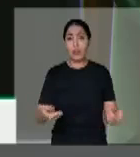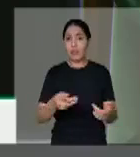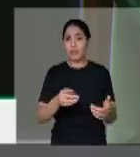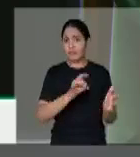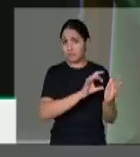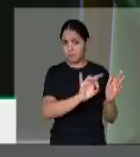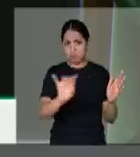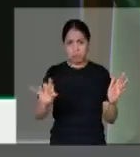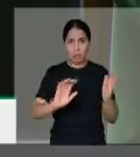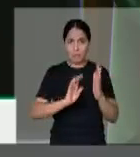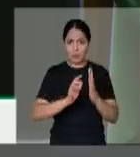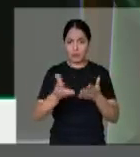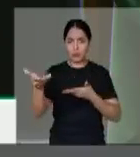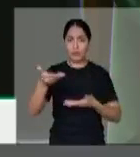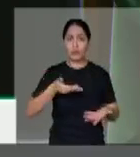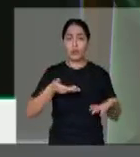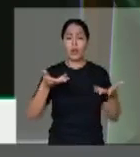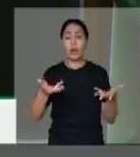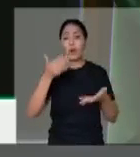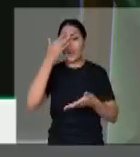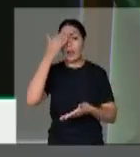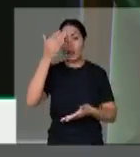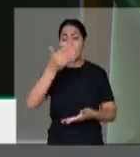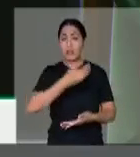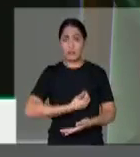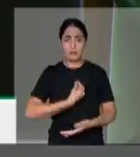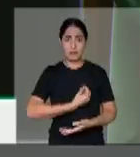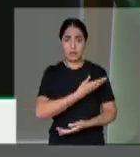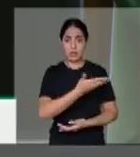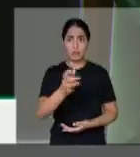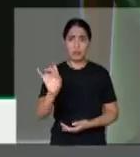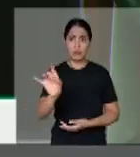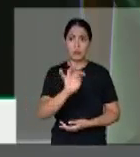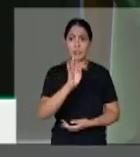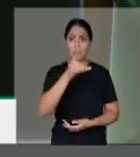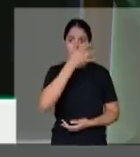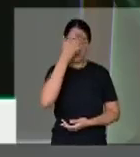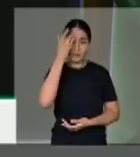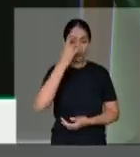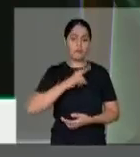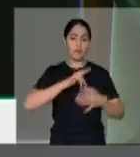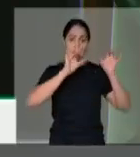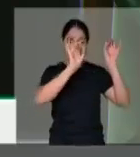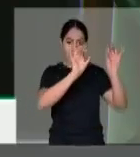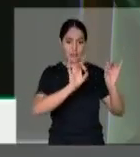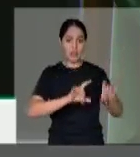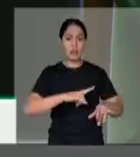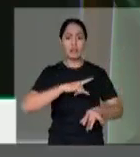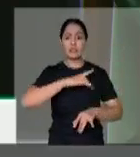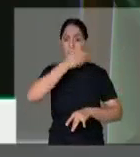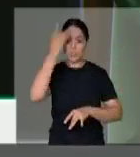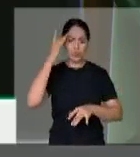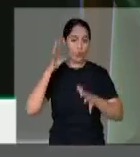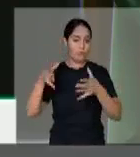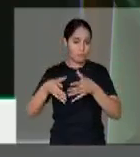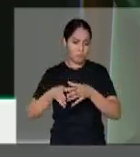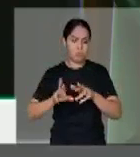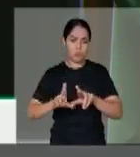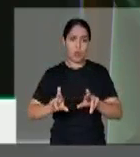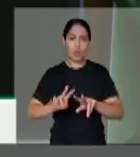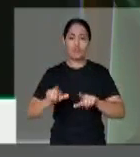os partidos, agradeço a presença de todos. Temos aqui já especialistas, representantes de organizações